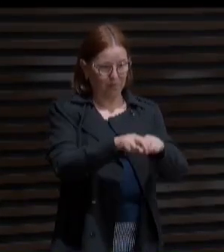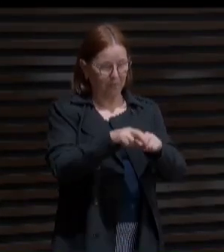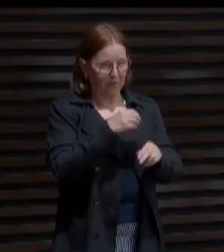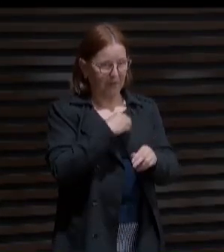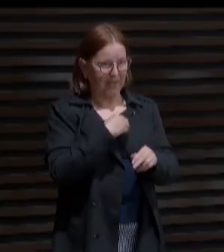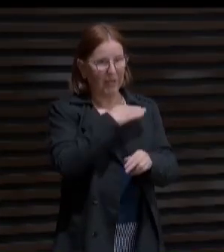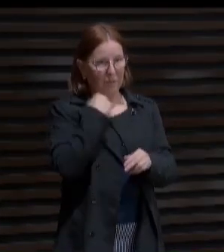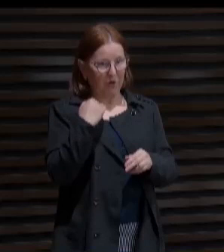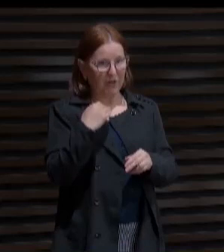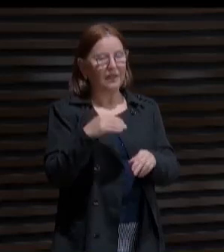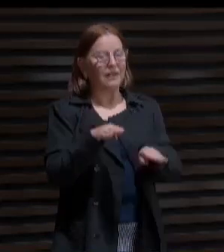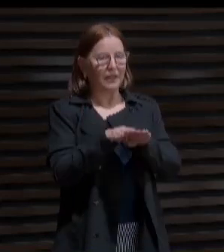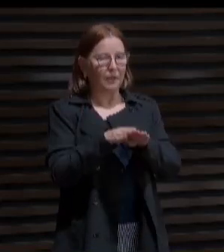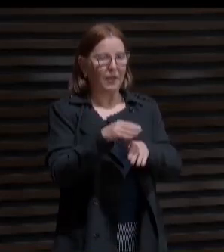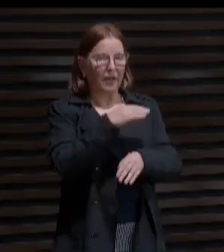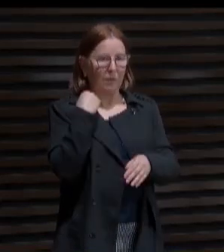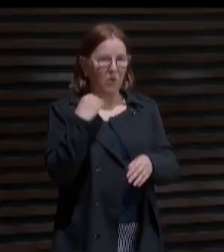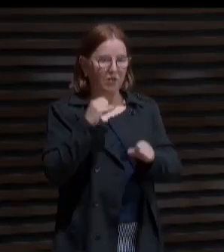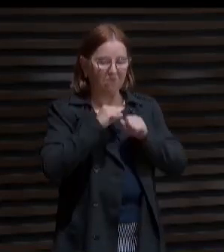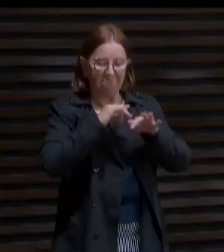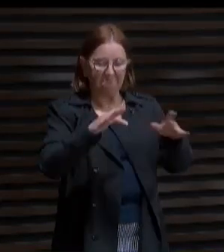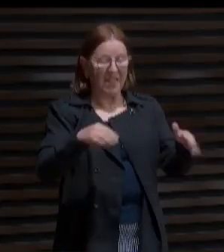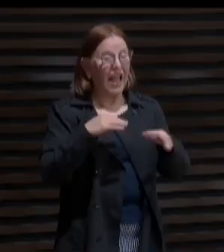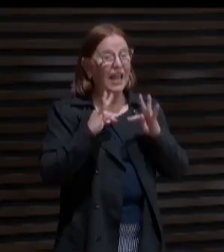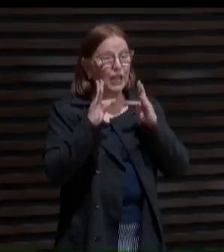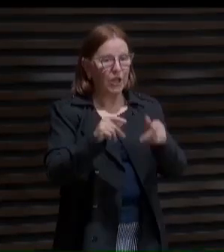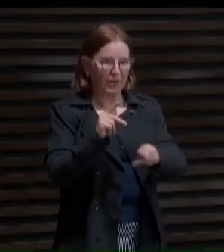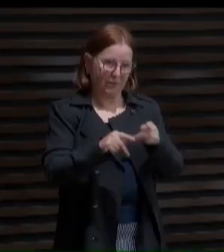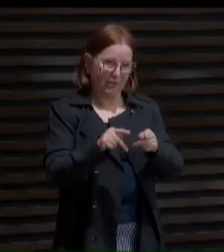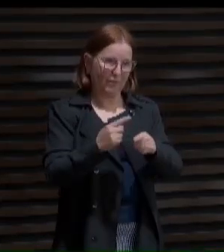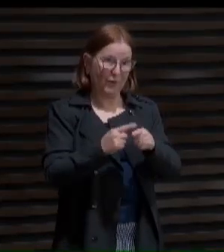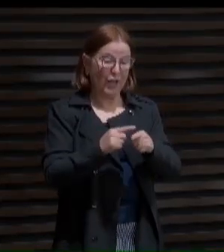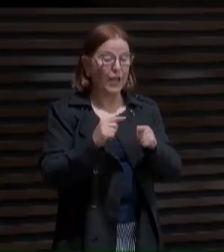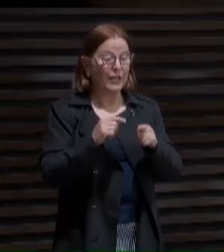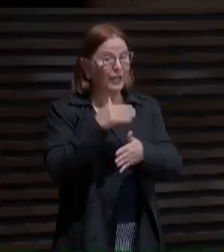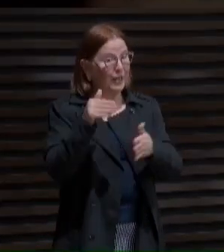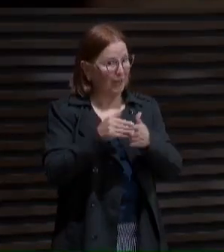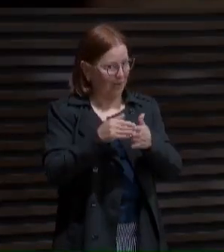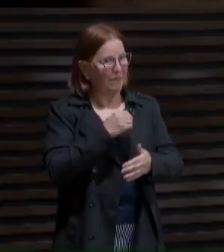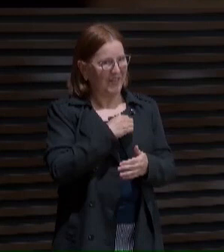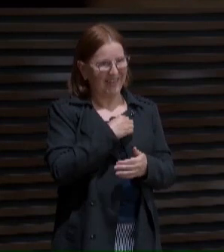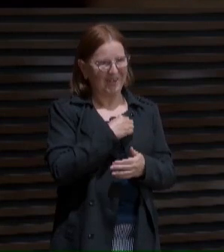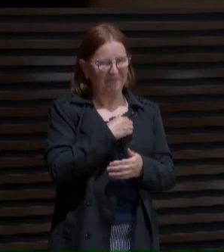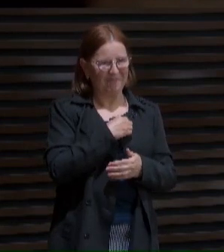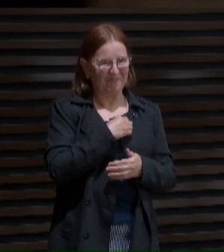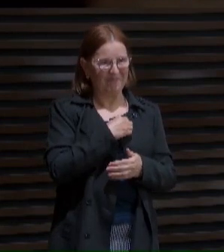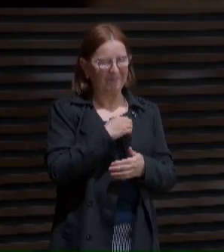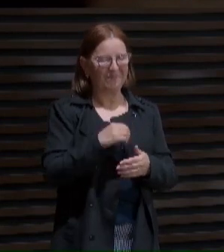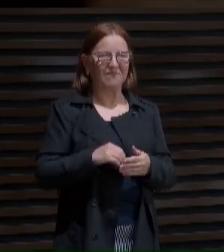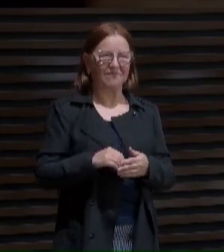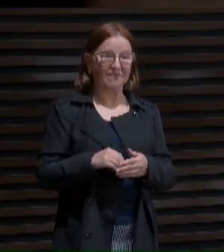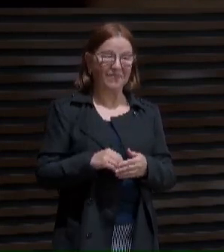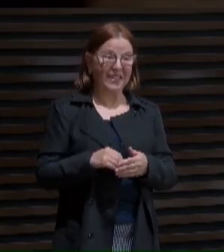também a morte passou a todos os homens, porque todos pecaram. Todos pecaram